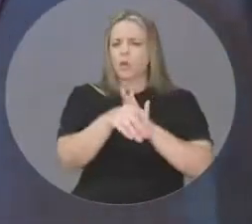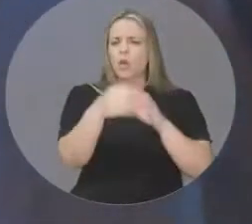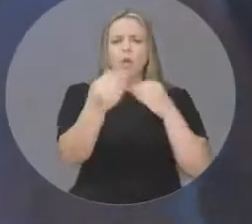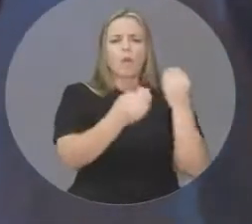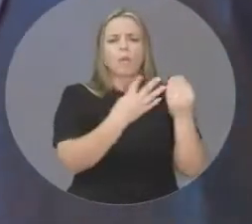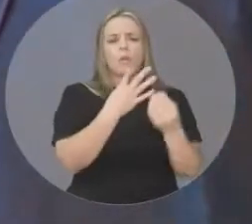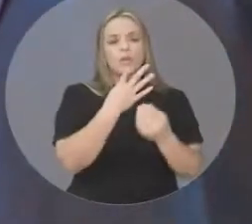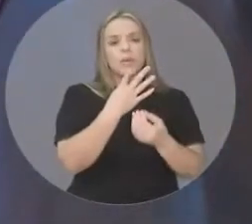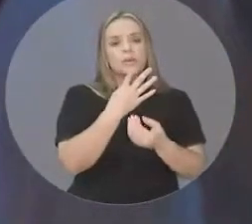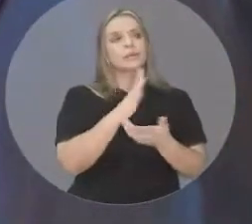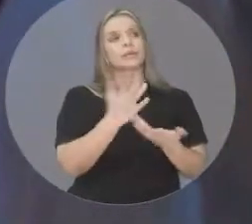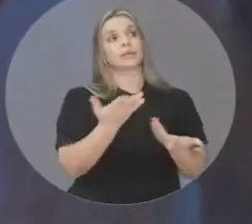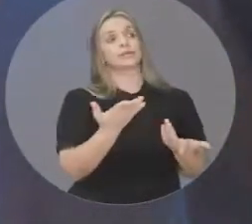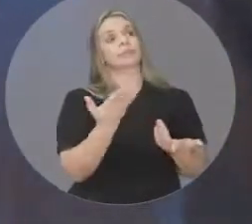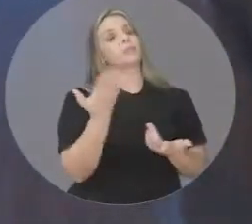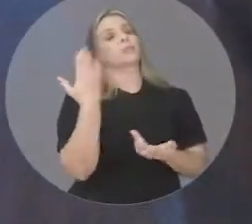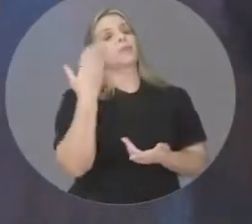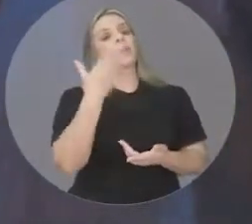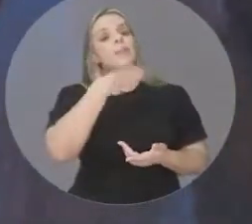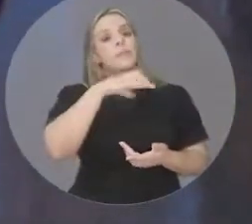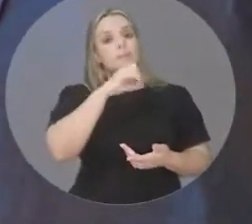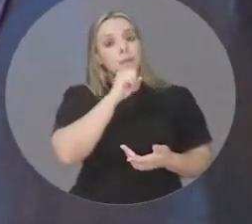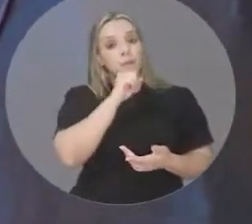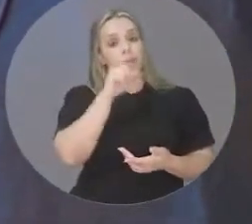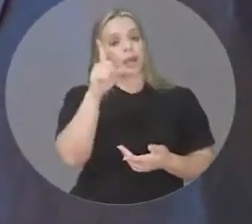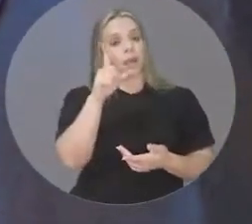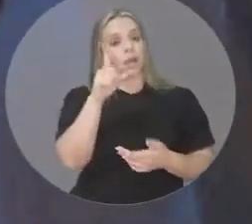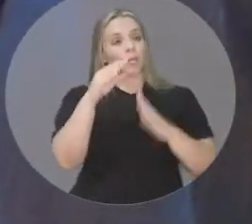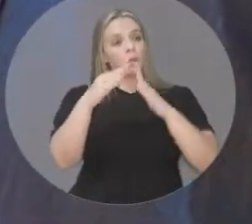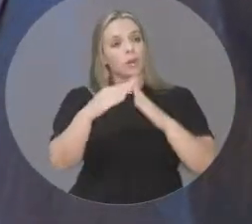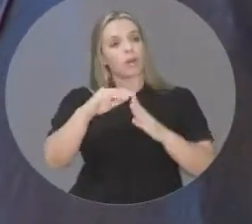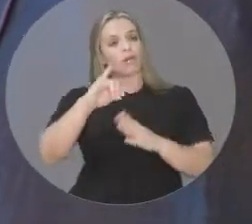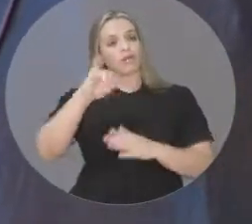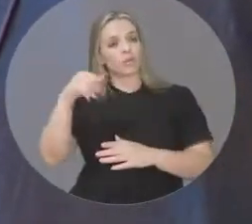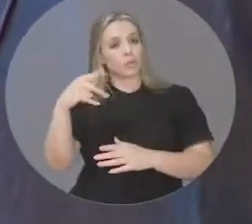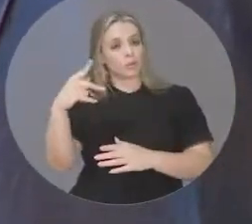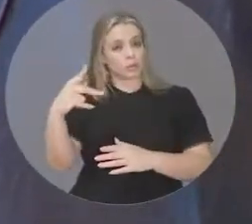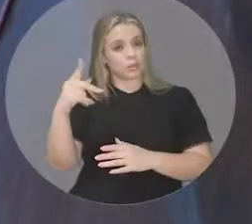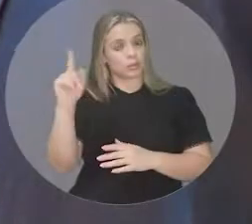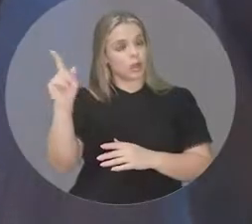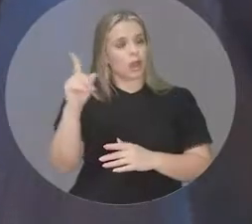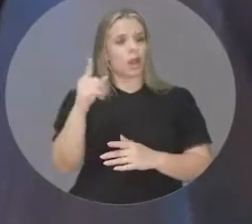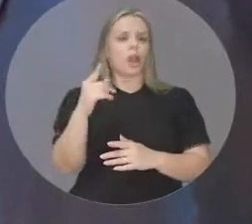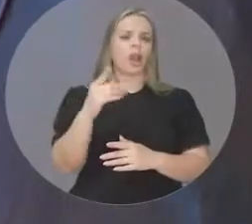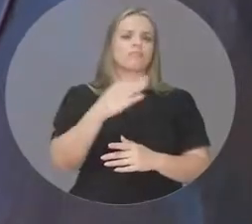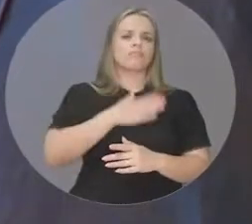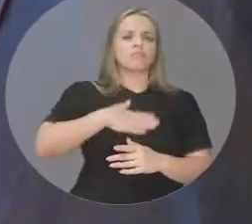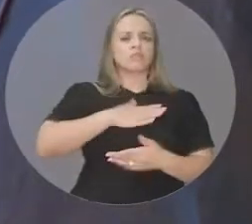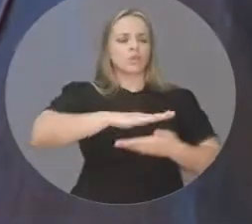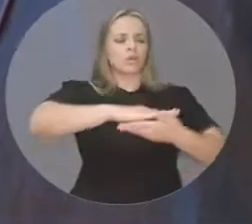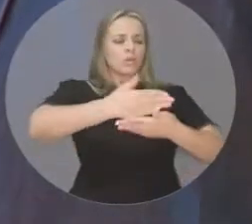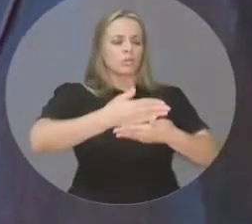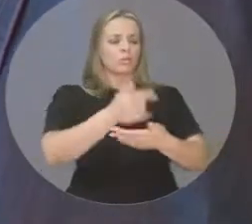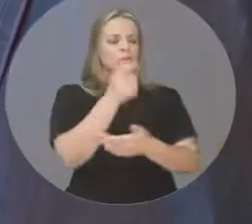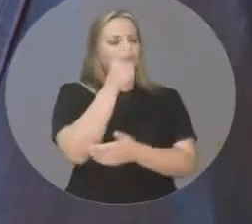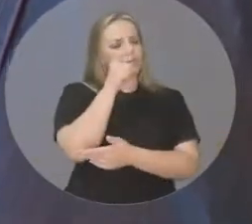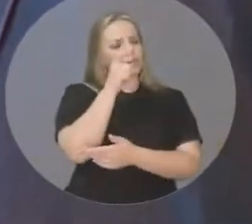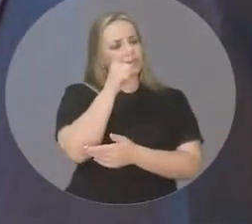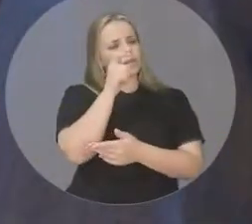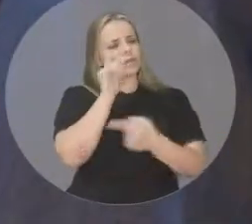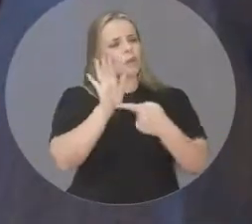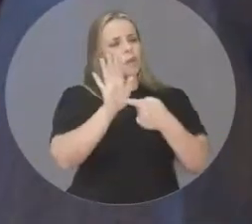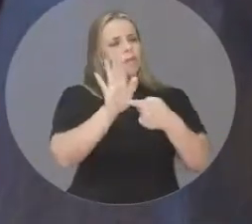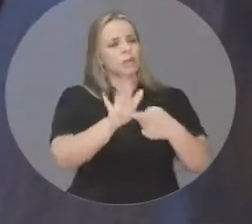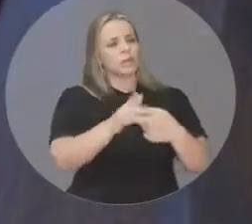tirar o máximo de som que três pessoas conseguem fazer no palco. Então por isso a gente trabalha com bastante loop, efeito. Então essa coisa de... são três